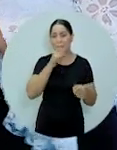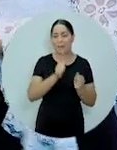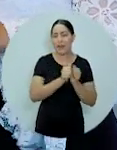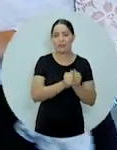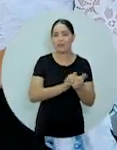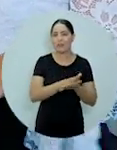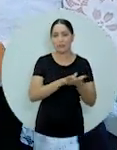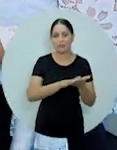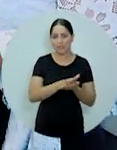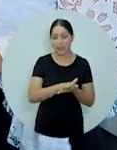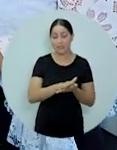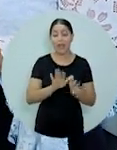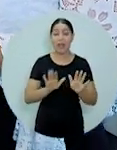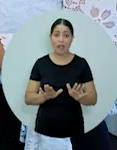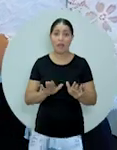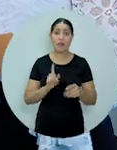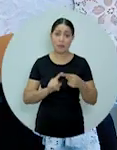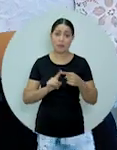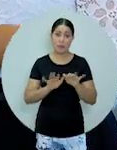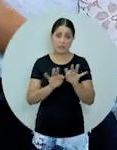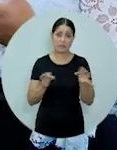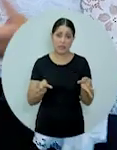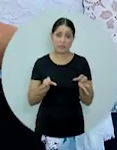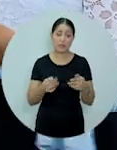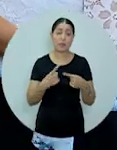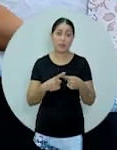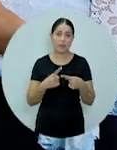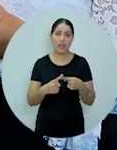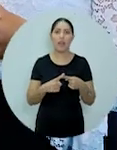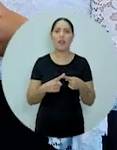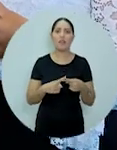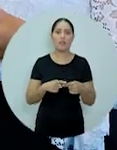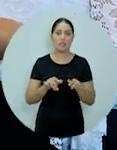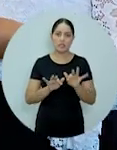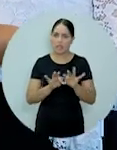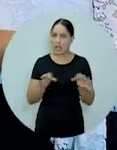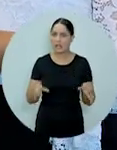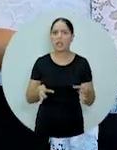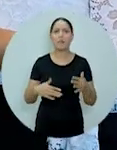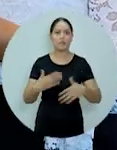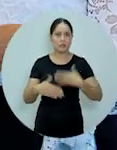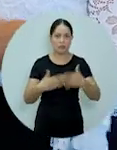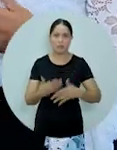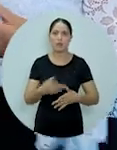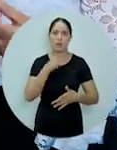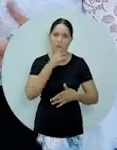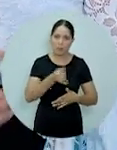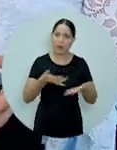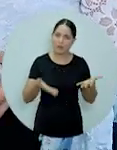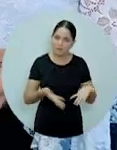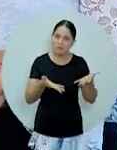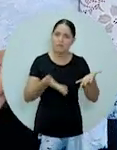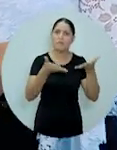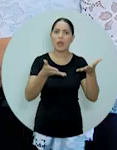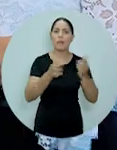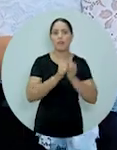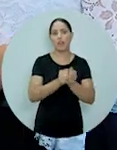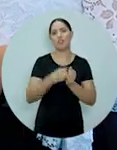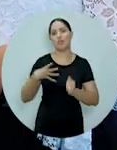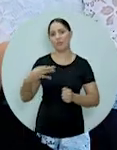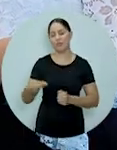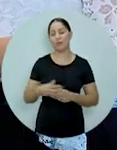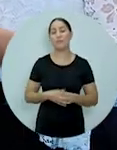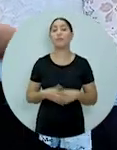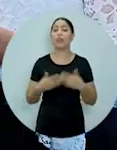problema. E eu vou dizer que esse é o problema mais simples, né? Porque aí esse pai vai fazer um processo de conscientização e entender que ele que tem que ficar com a criança, tem que